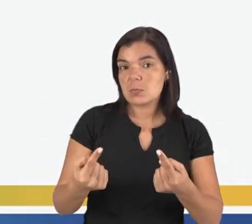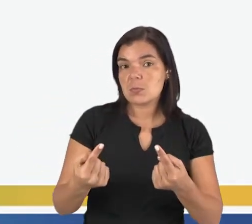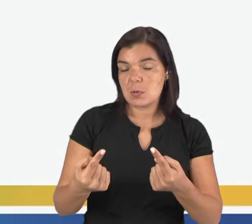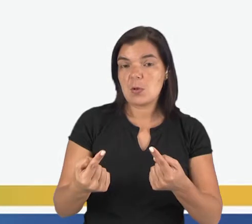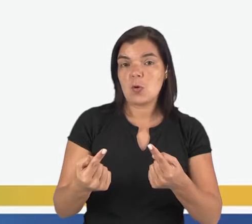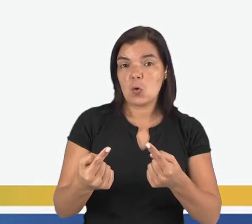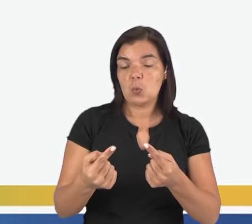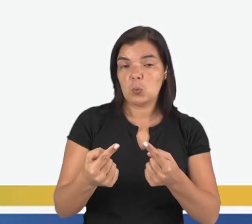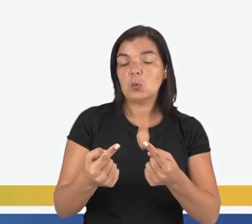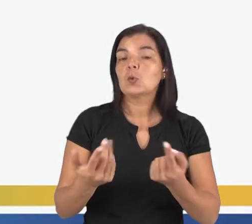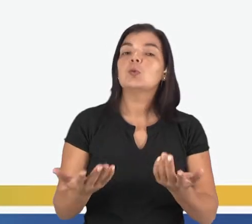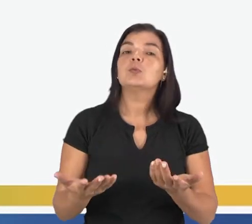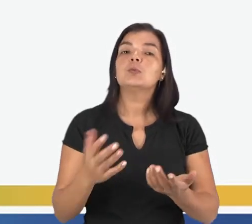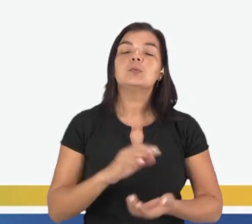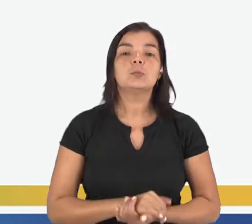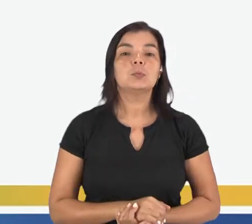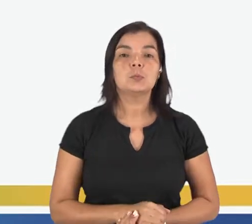para